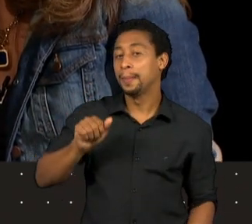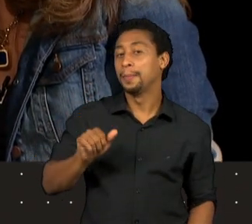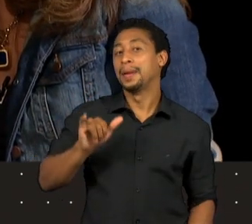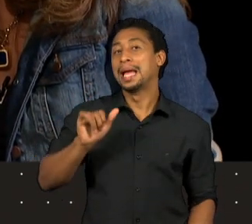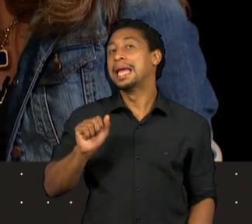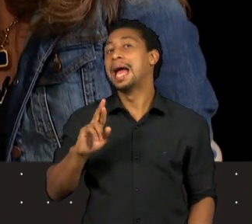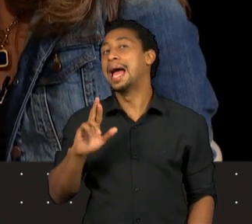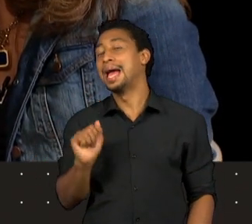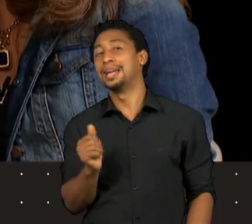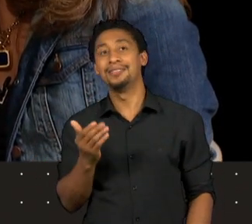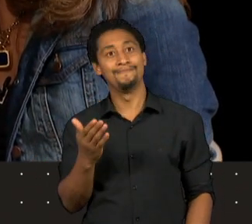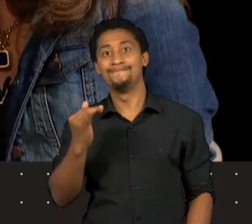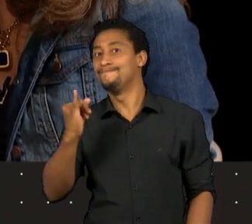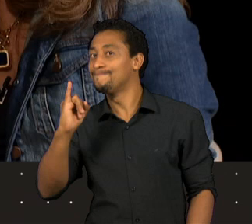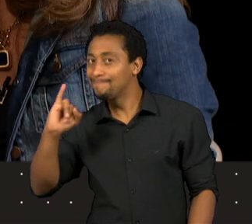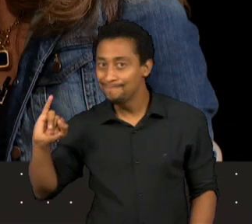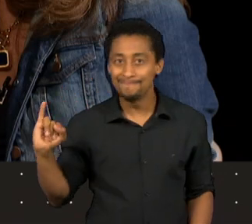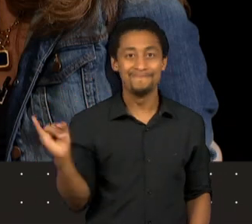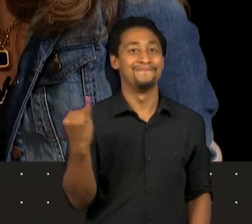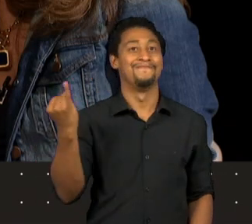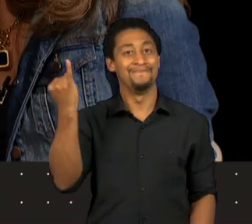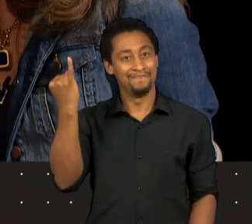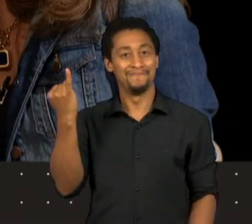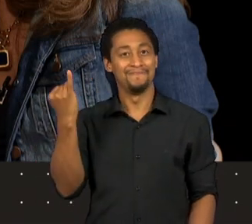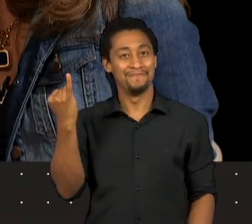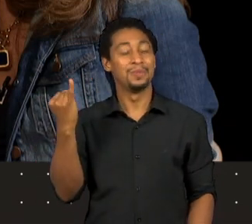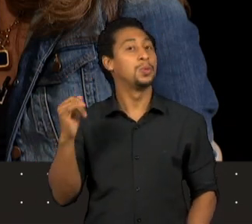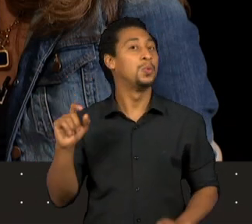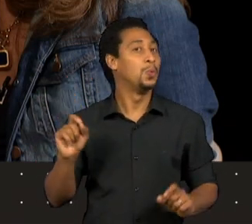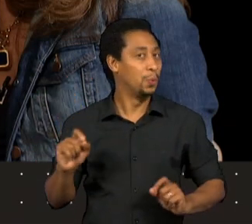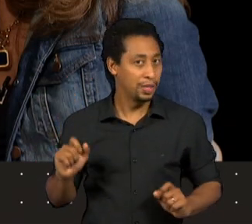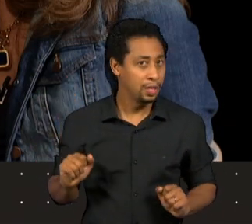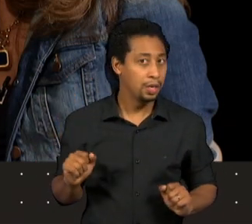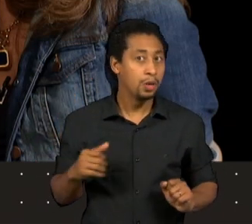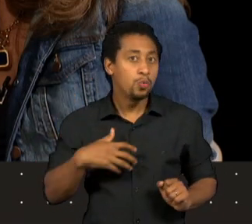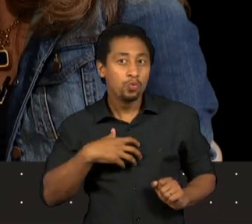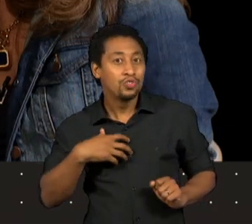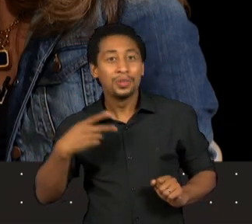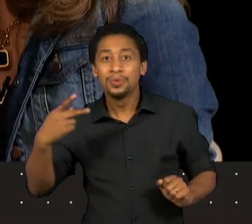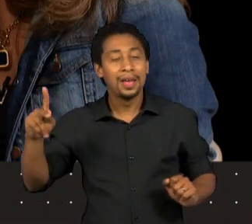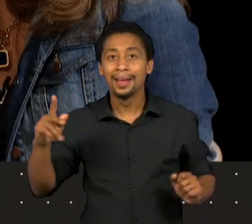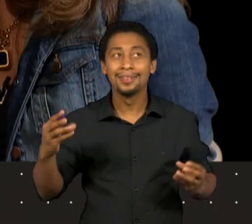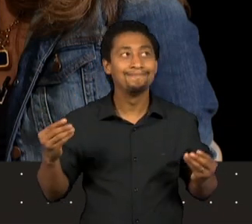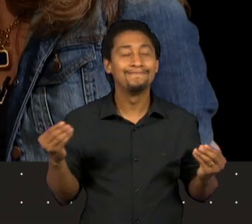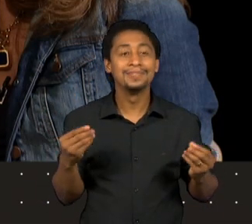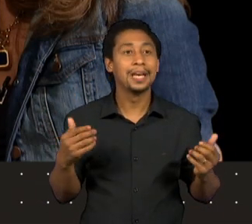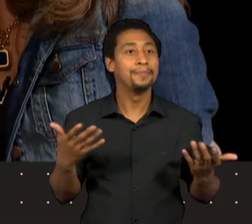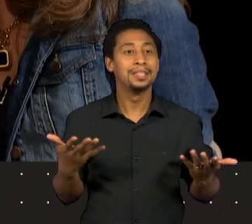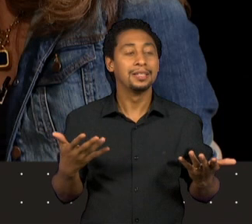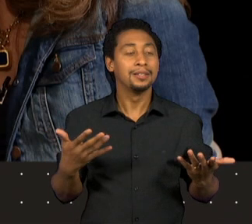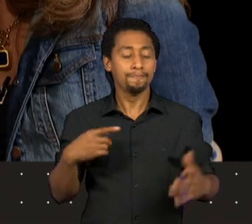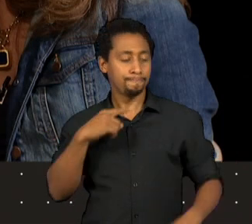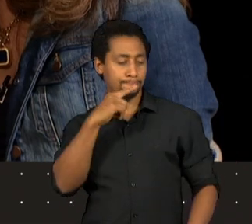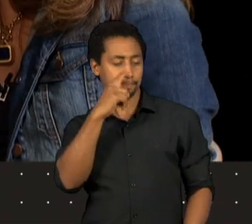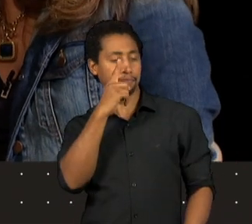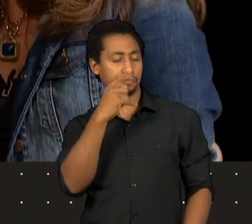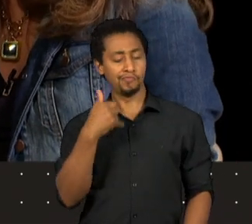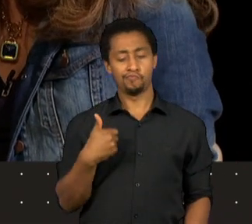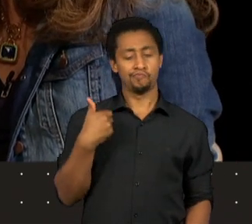assim fundamental, que é esse despreendimento de vaidade. Muitos atores